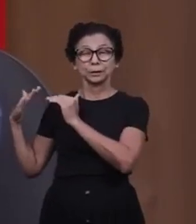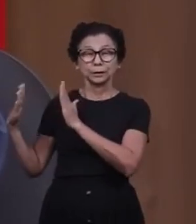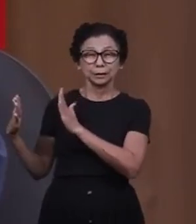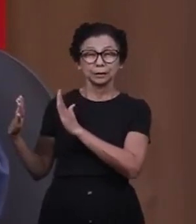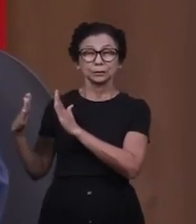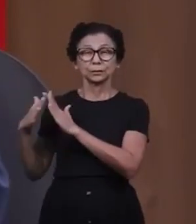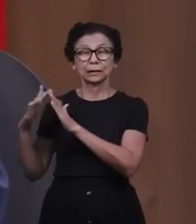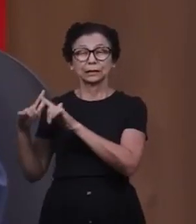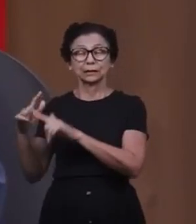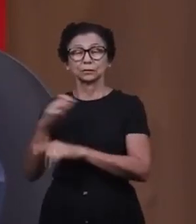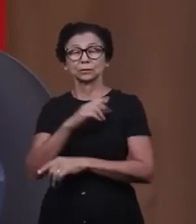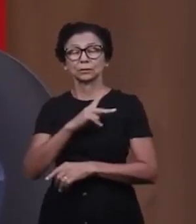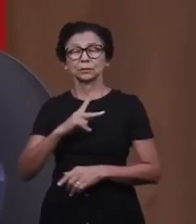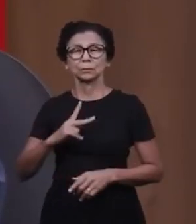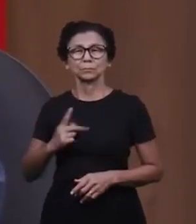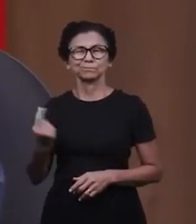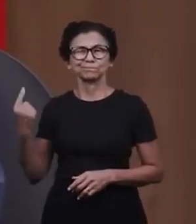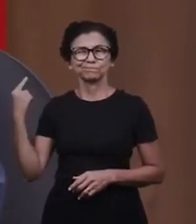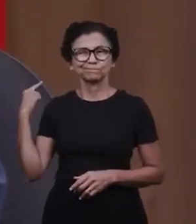E veja você,